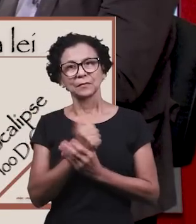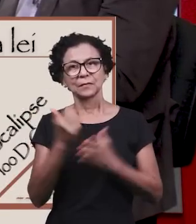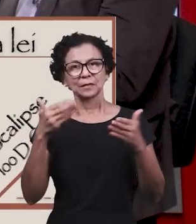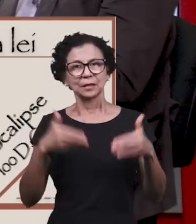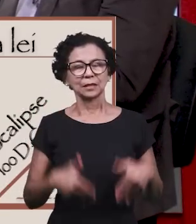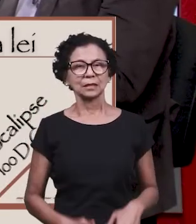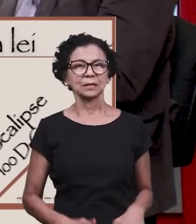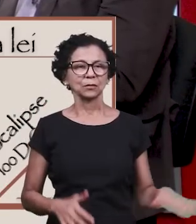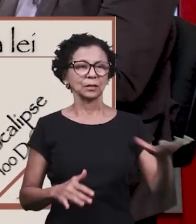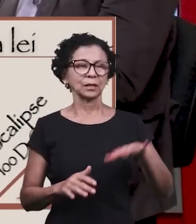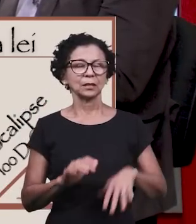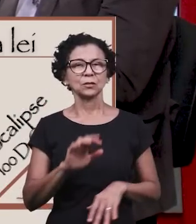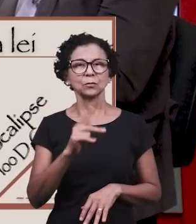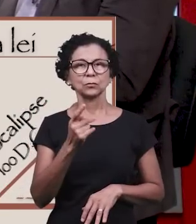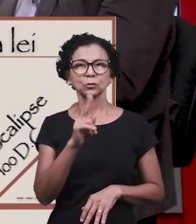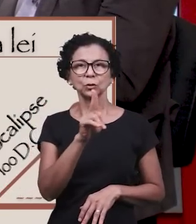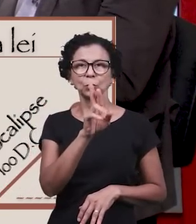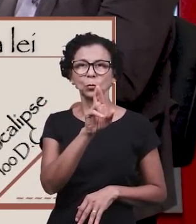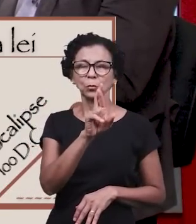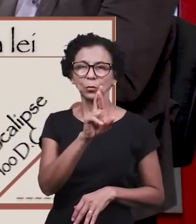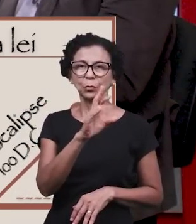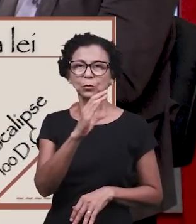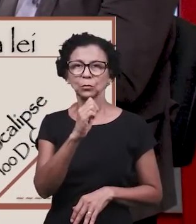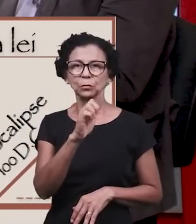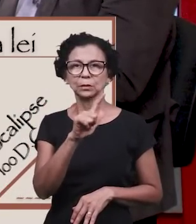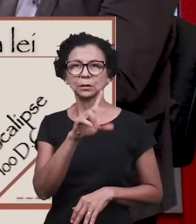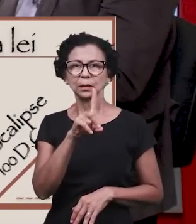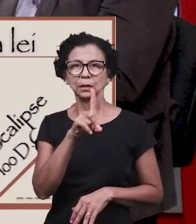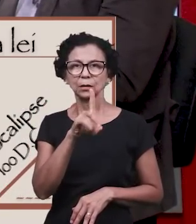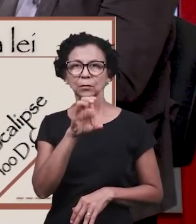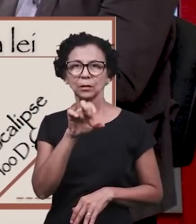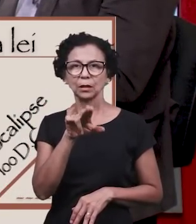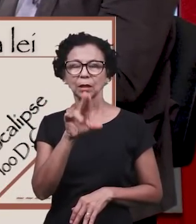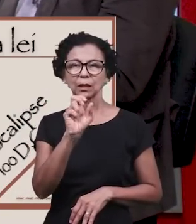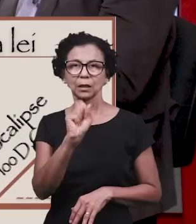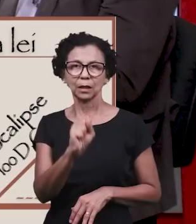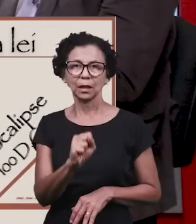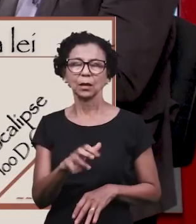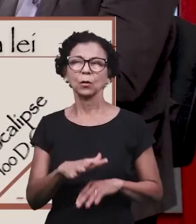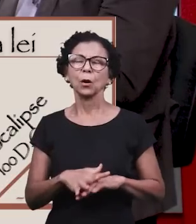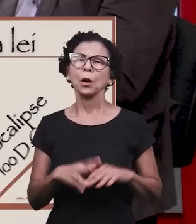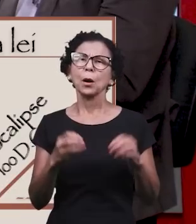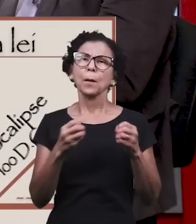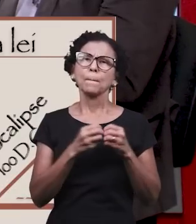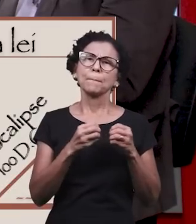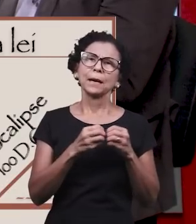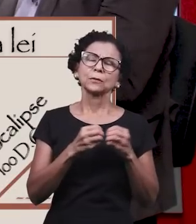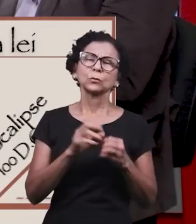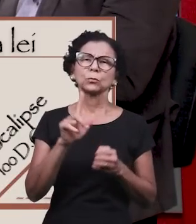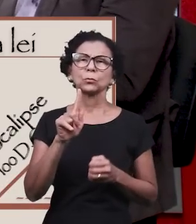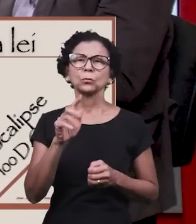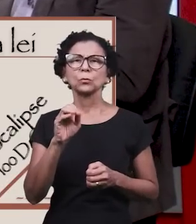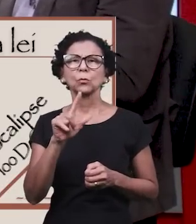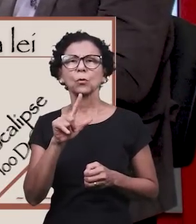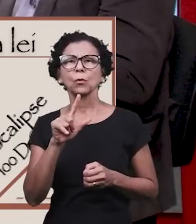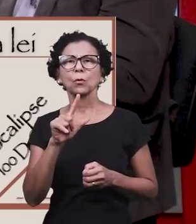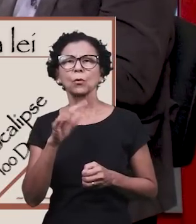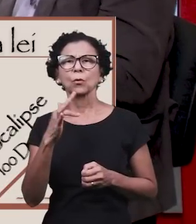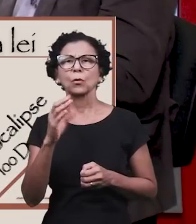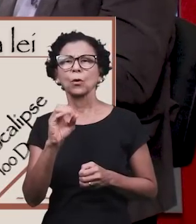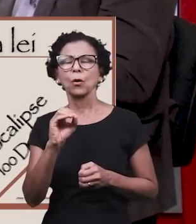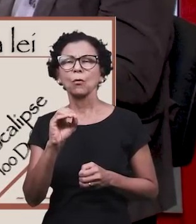de Abraão a Moisés, nós temos esses 1500 anos antes de Cristo, portanto, 500 anos